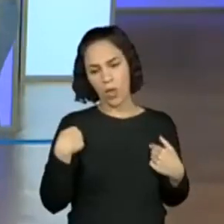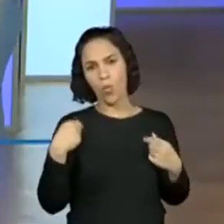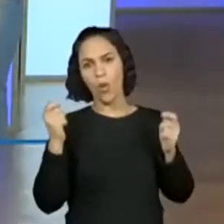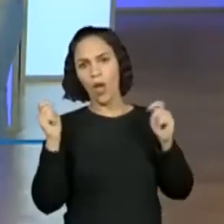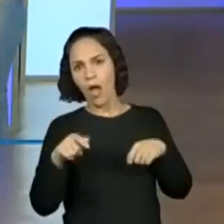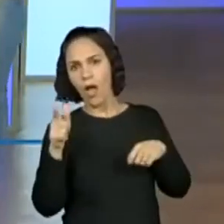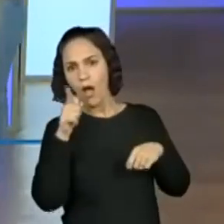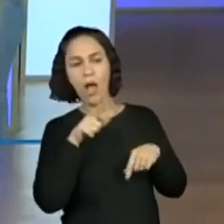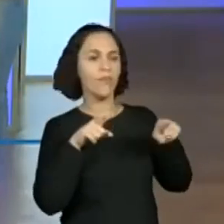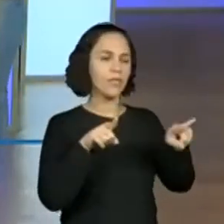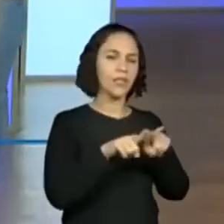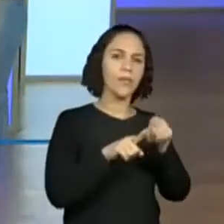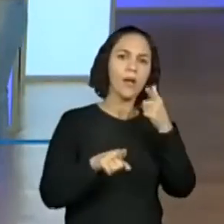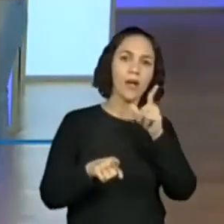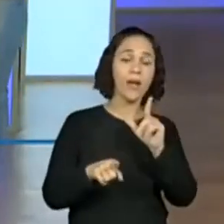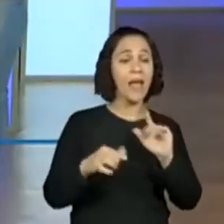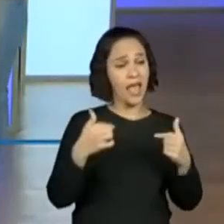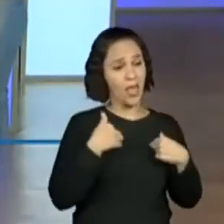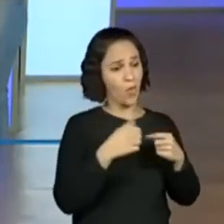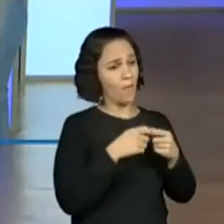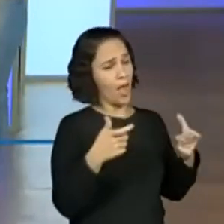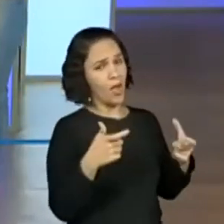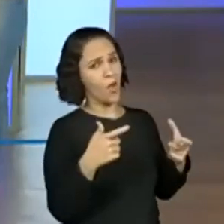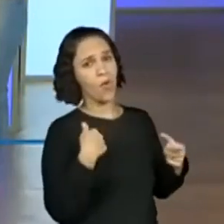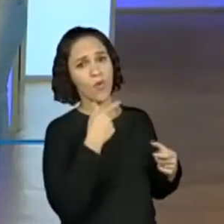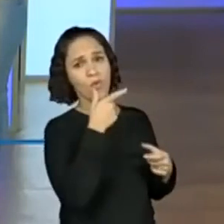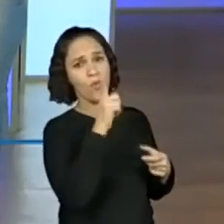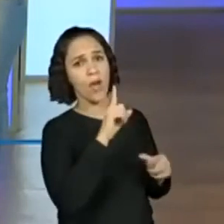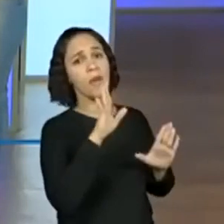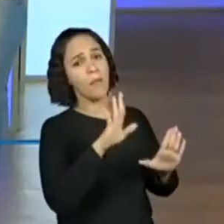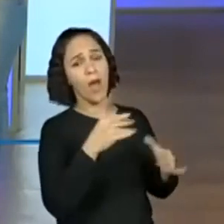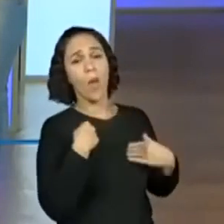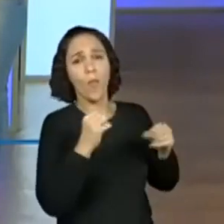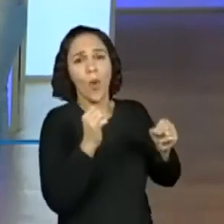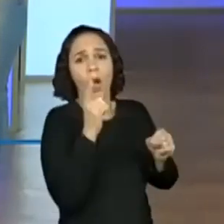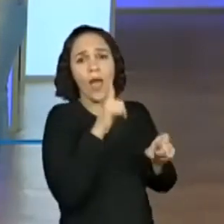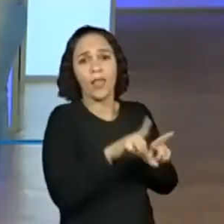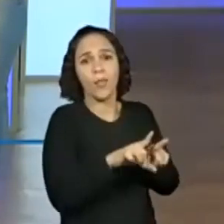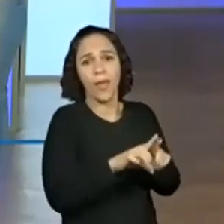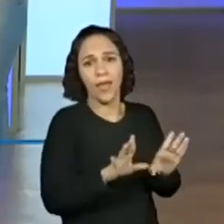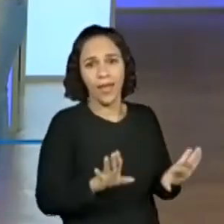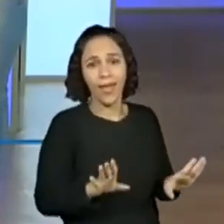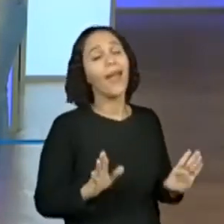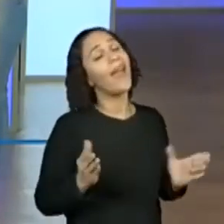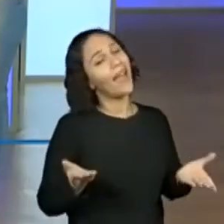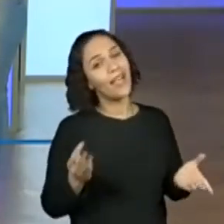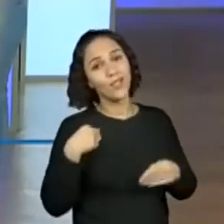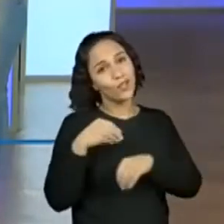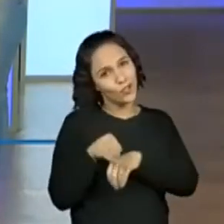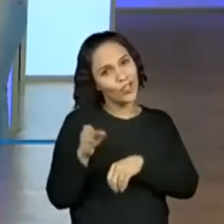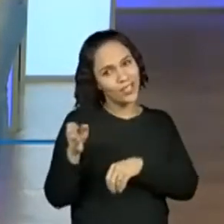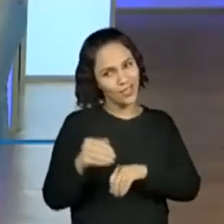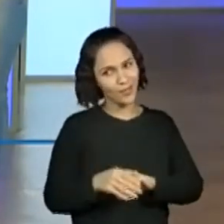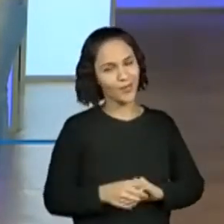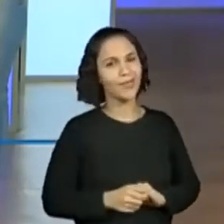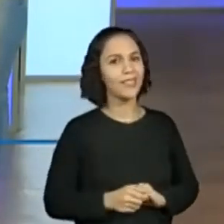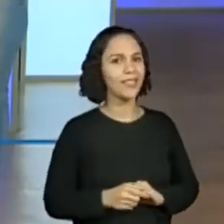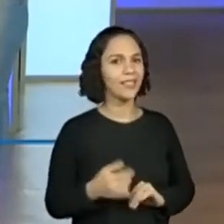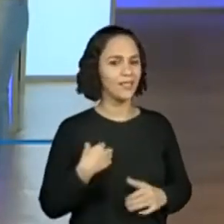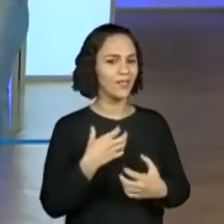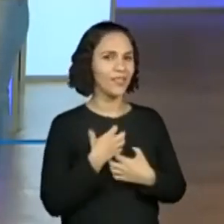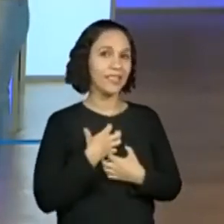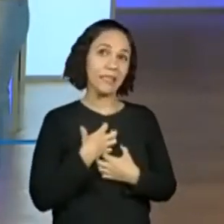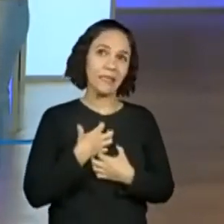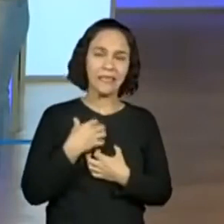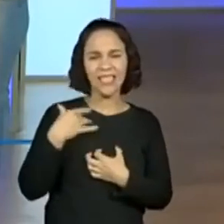bem, então. Normalmente eu não ganho, mas eu tenho chance. Tá? Tá. Tô dando a dica, tá? Tá bom, mas eu tô sentindo